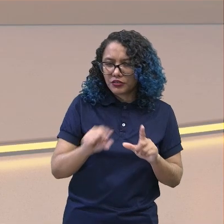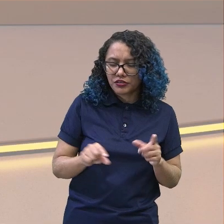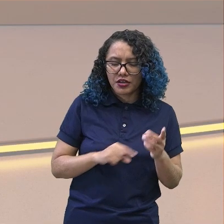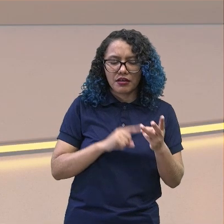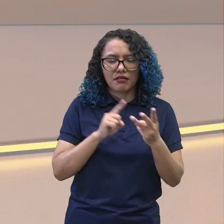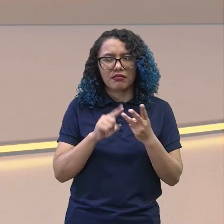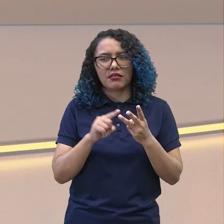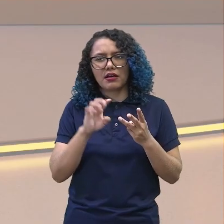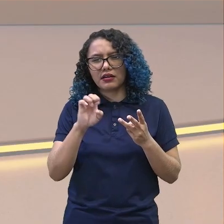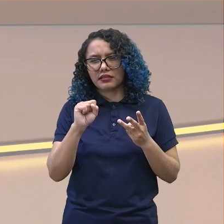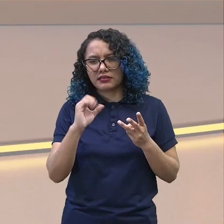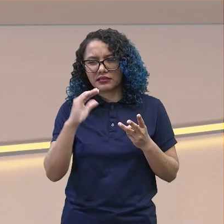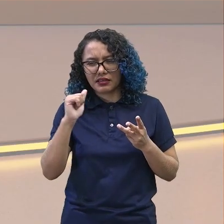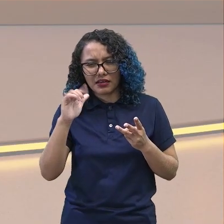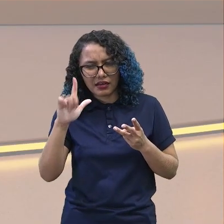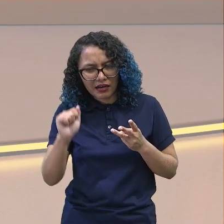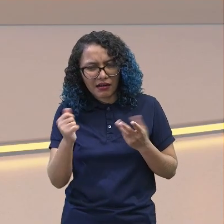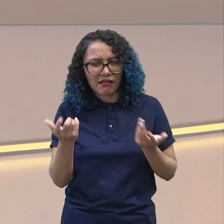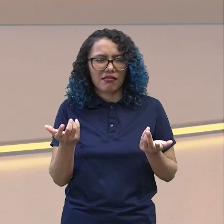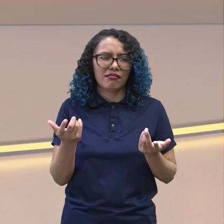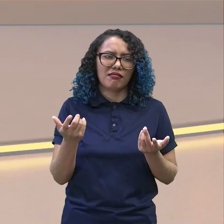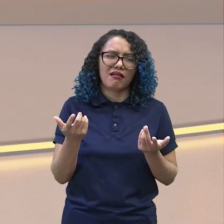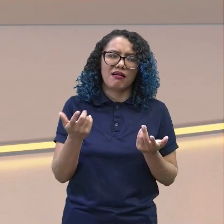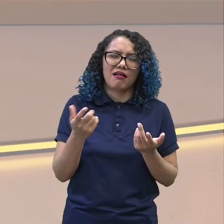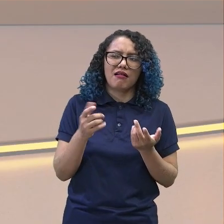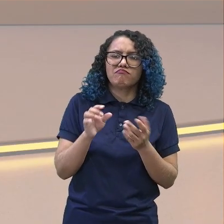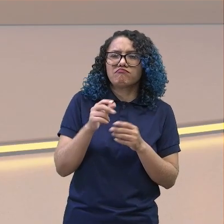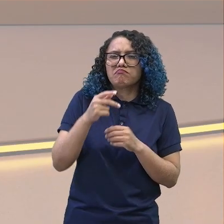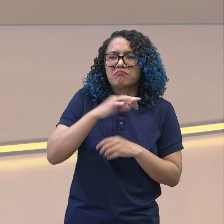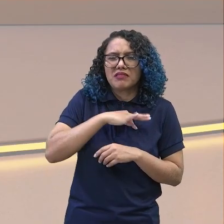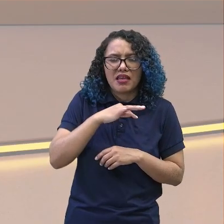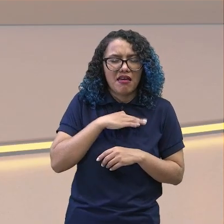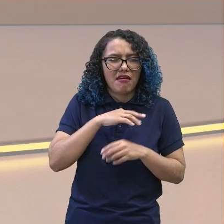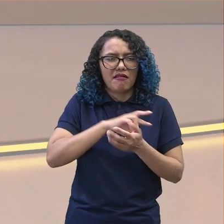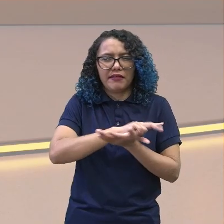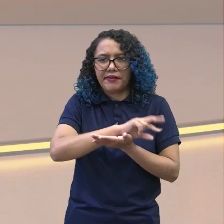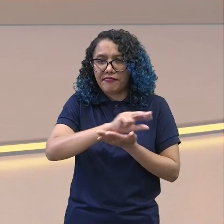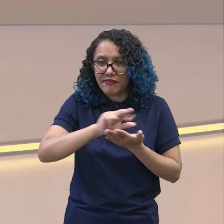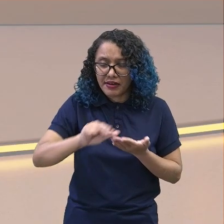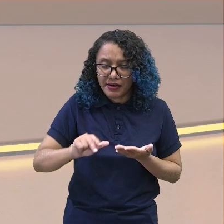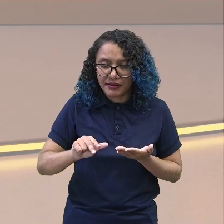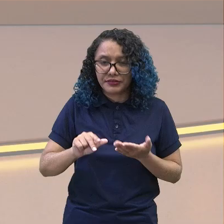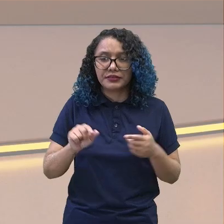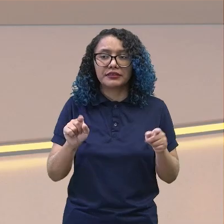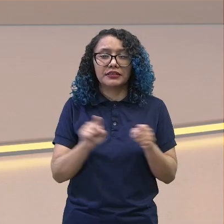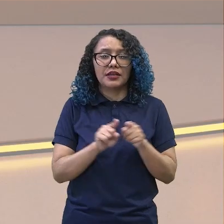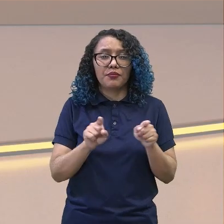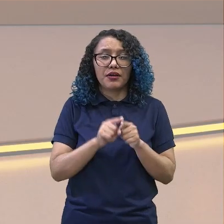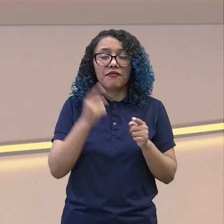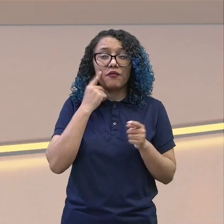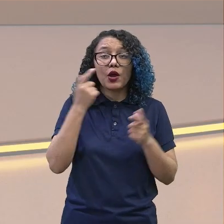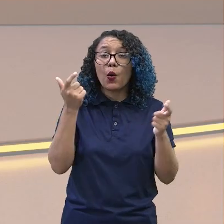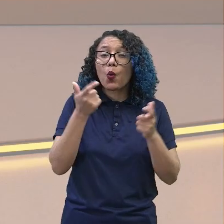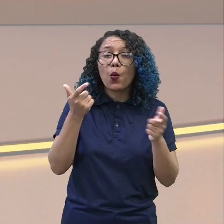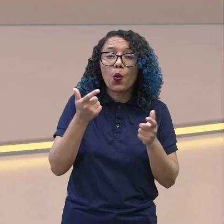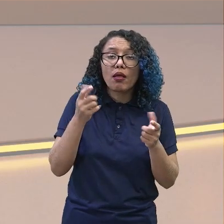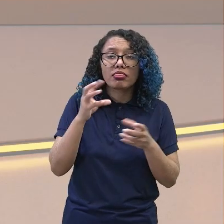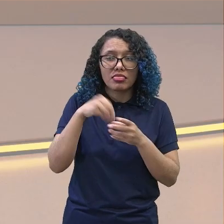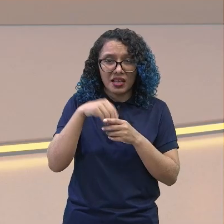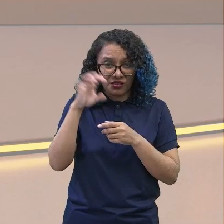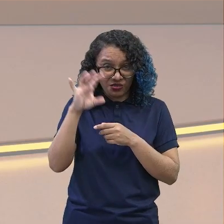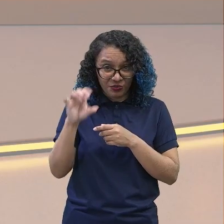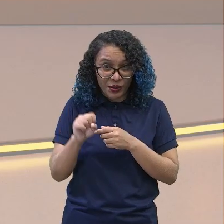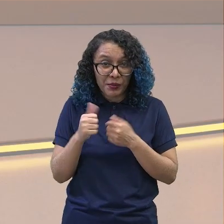que é a fonte, o que é a orientação, o que é a projeção, e a gente vai também localizar esses elementos no